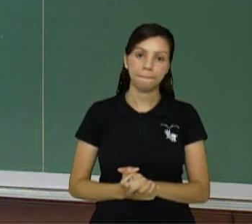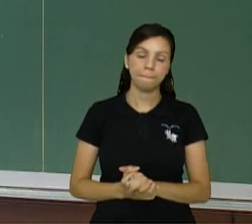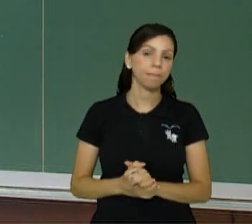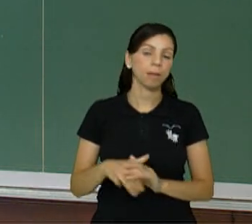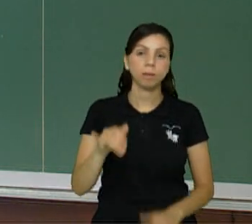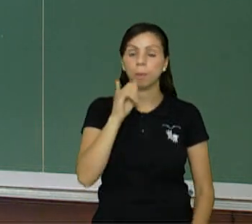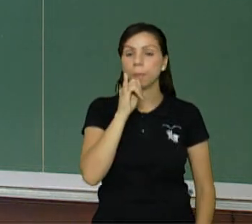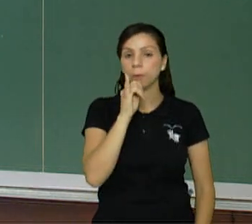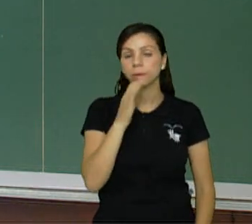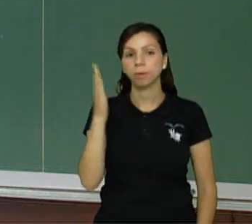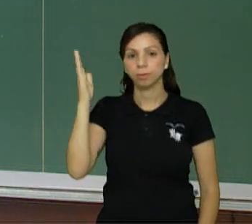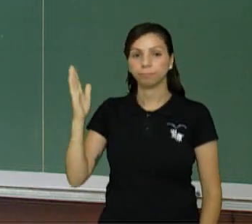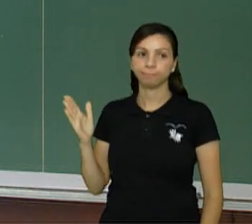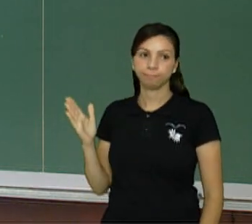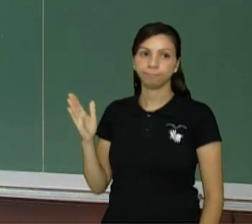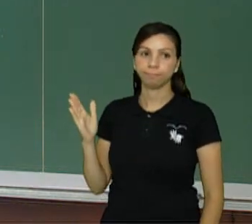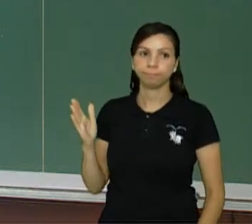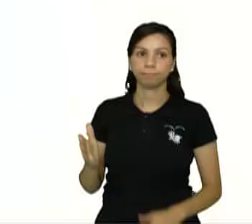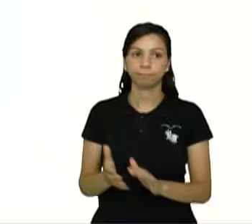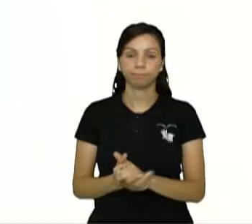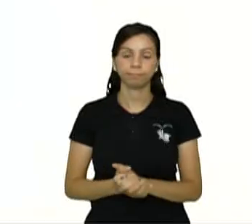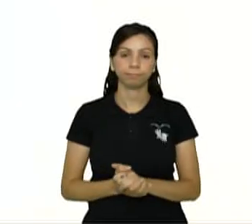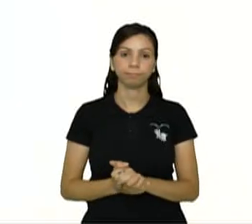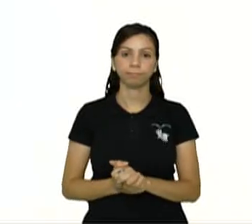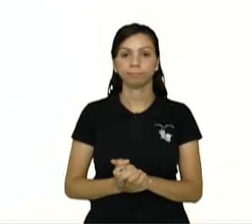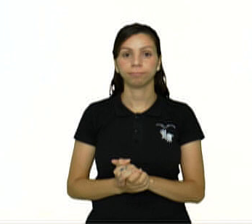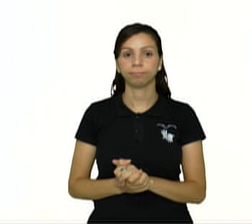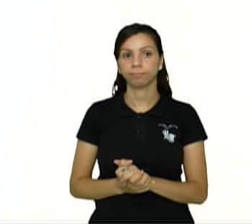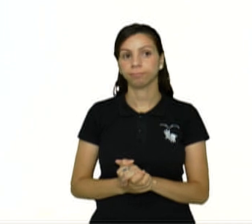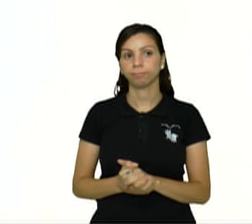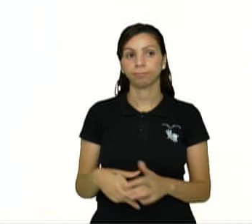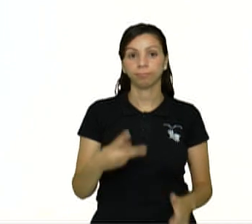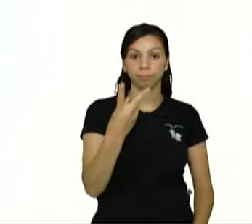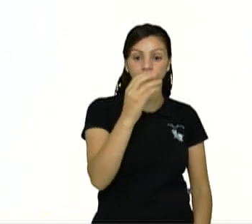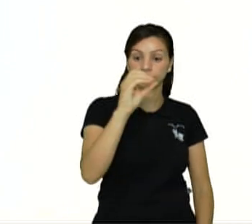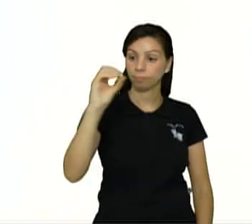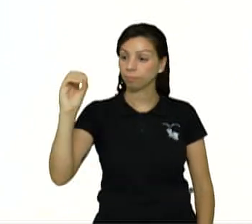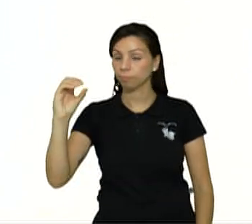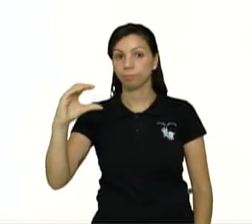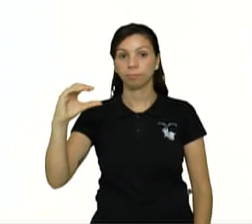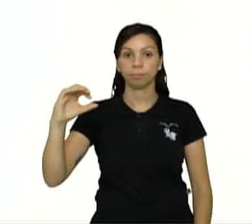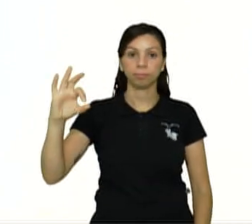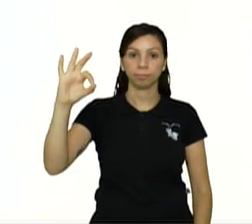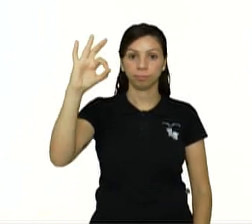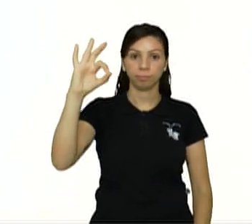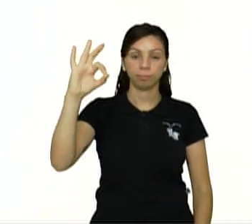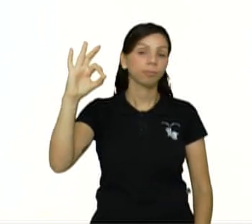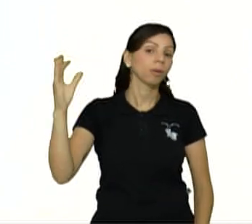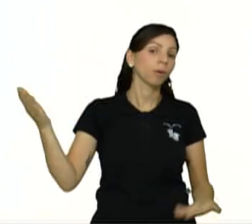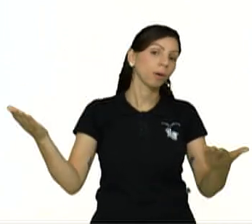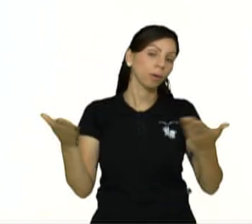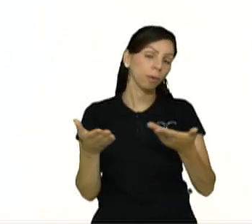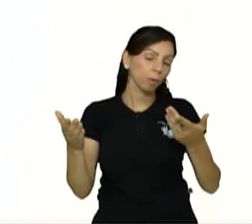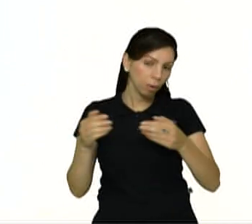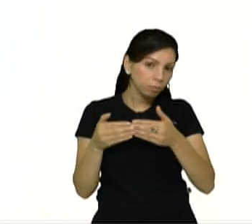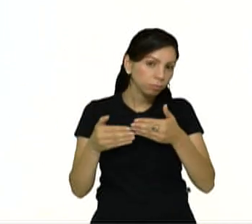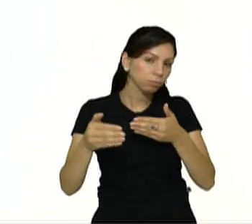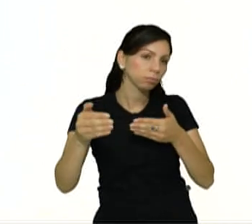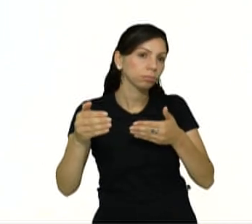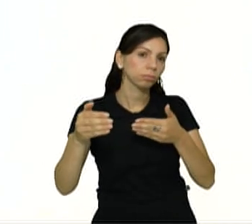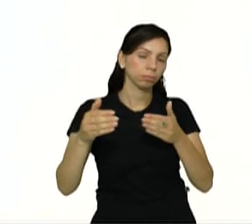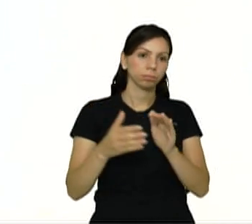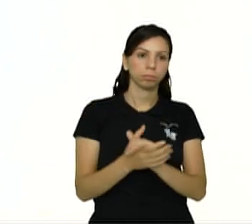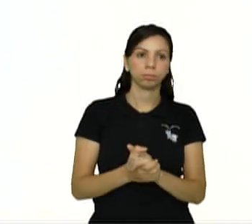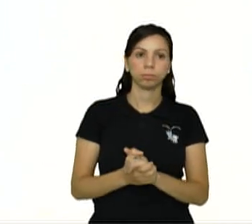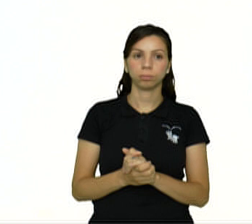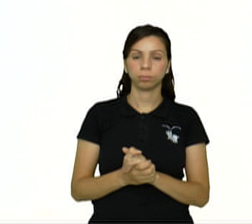se você pegou essa ideia, pessoal, né? Aqui 200 graus Celsius, eu posso ir um pouquinho adiante. Eu